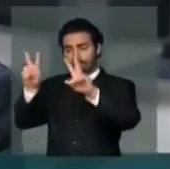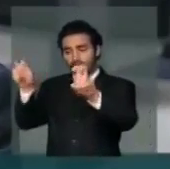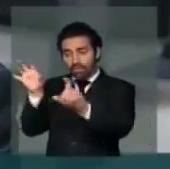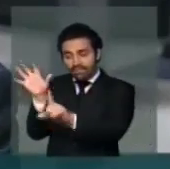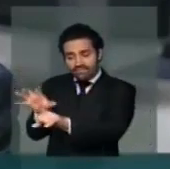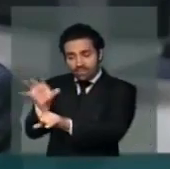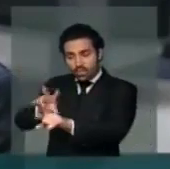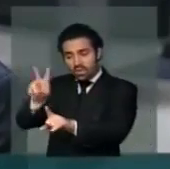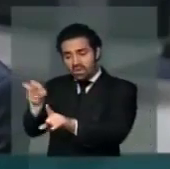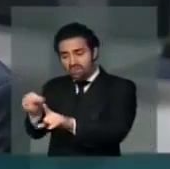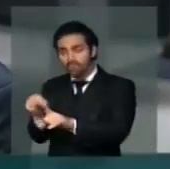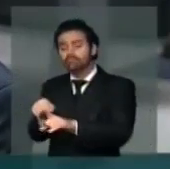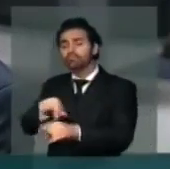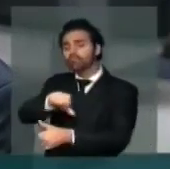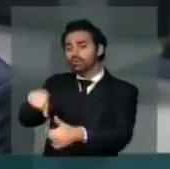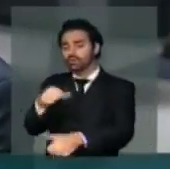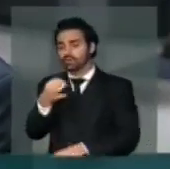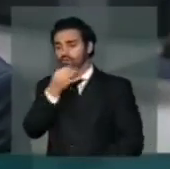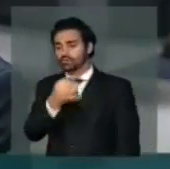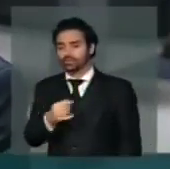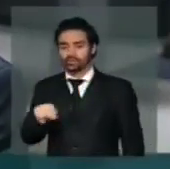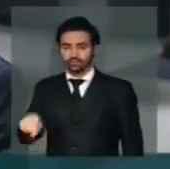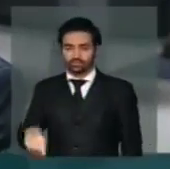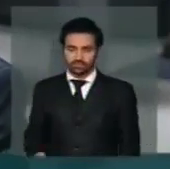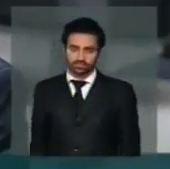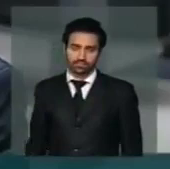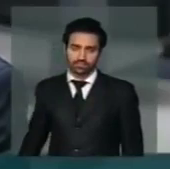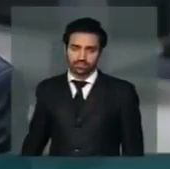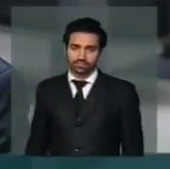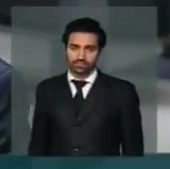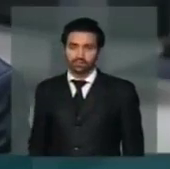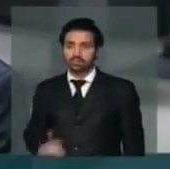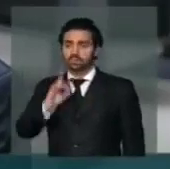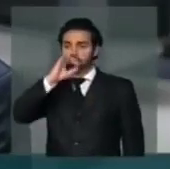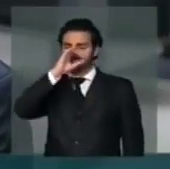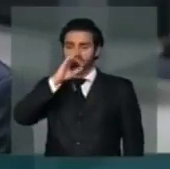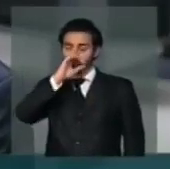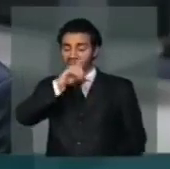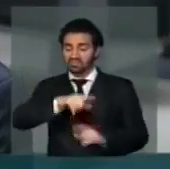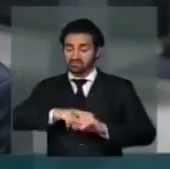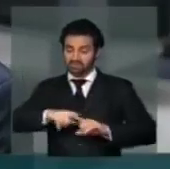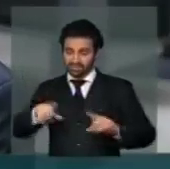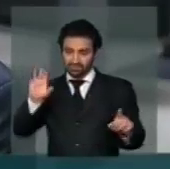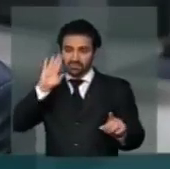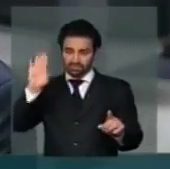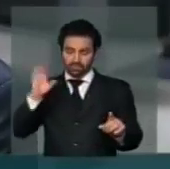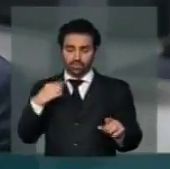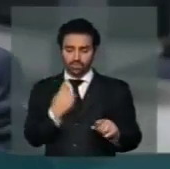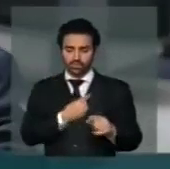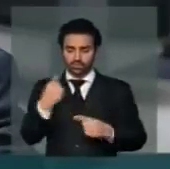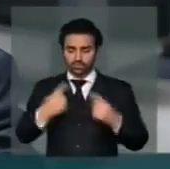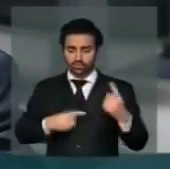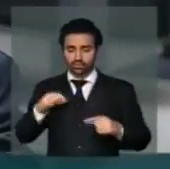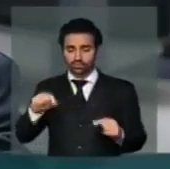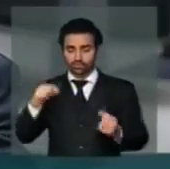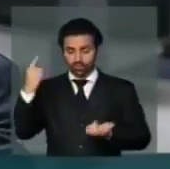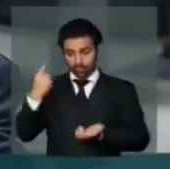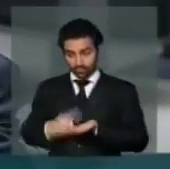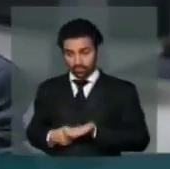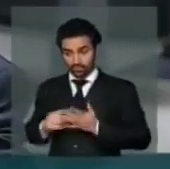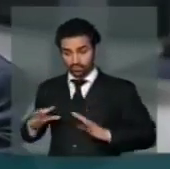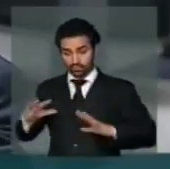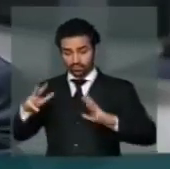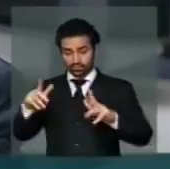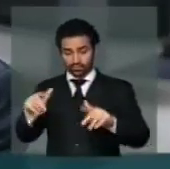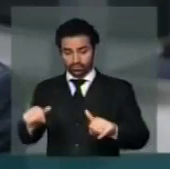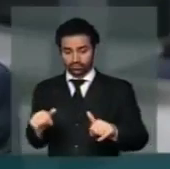mudar a opinião e o voto das pessoas. É grave, mas o essencial é a gente discutir aqui, compromisso de todos, sem